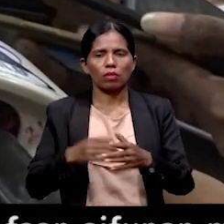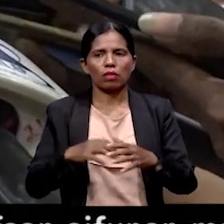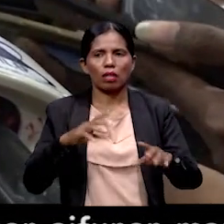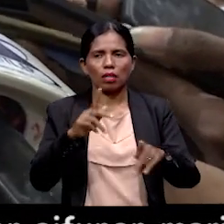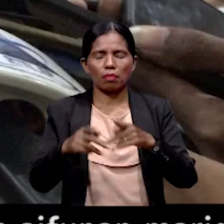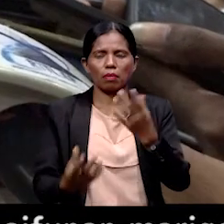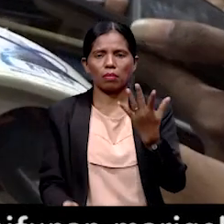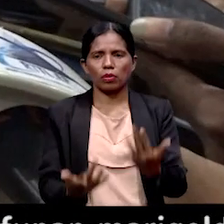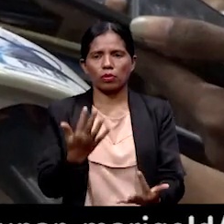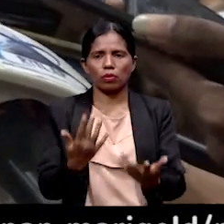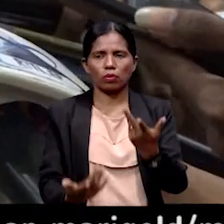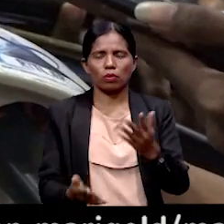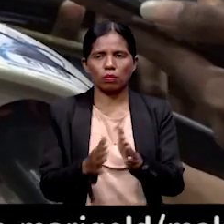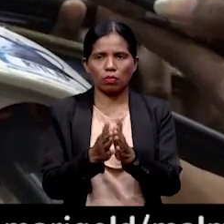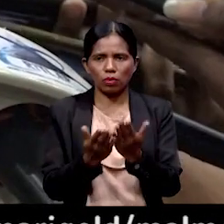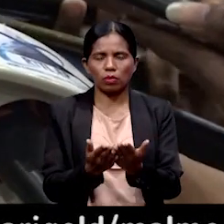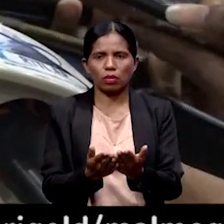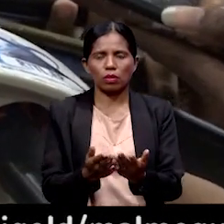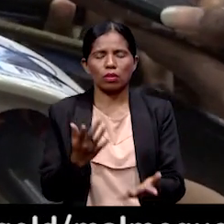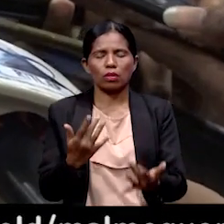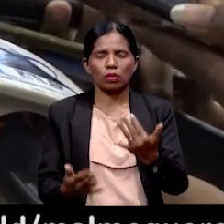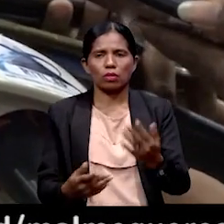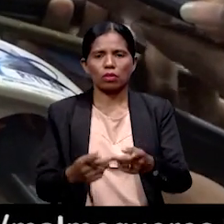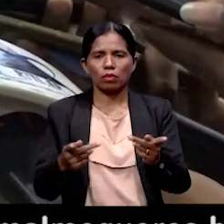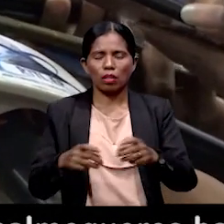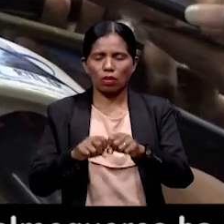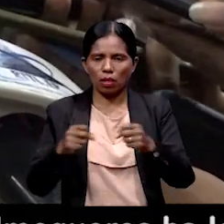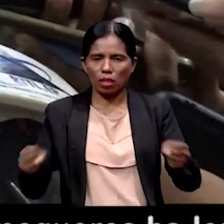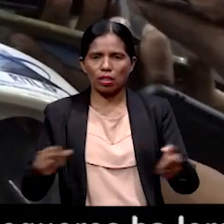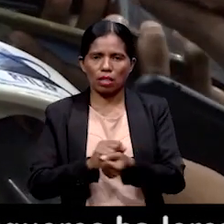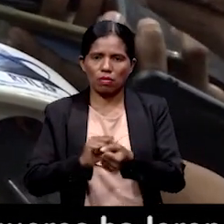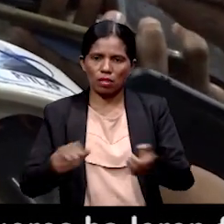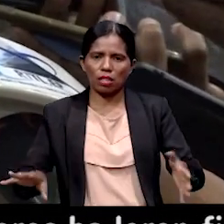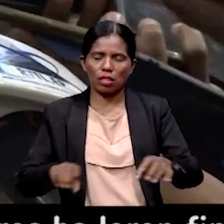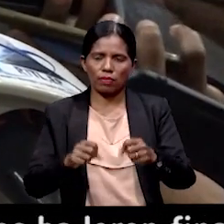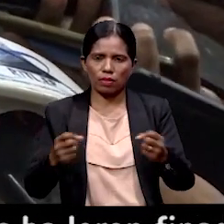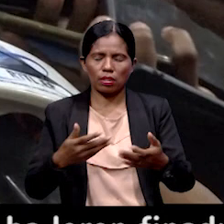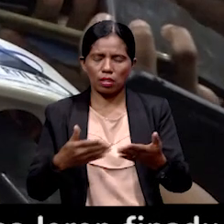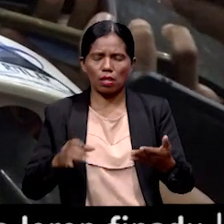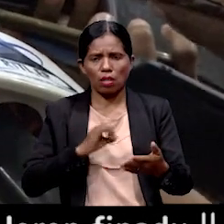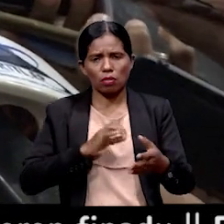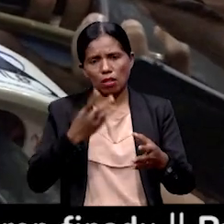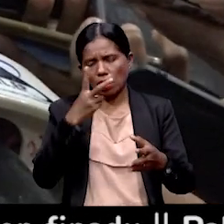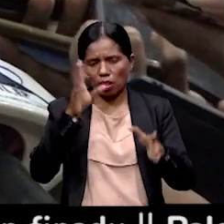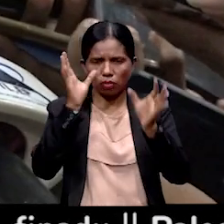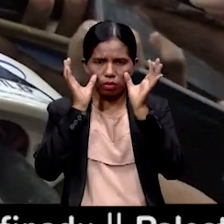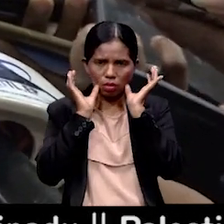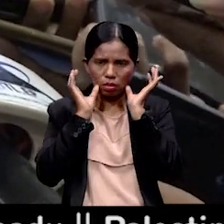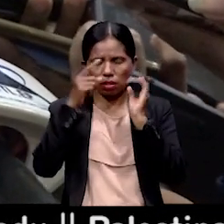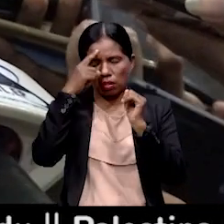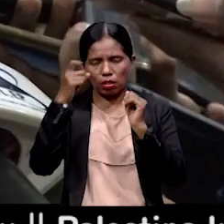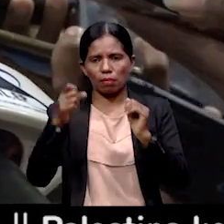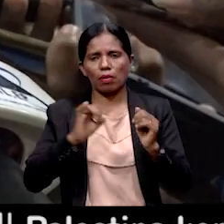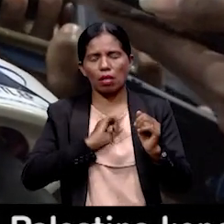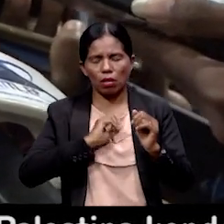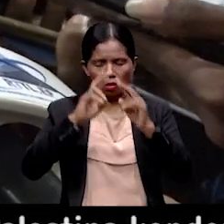sono livro sono arte destrói arte é triste também ao respeita